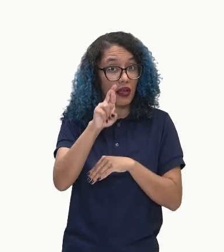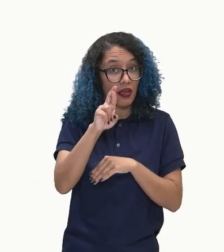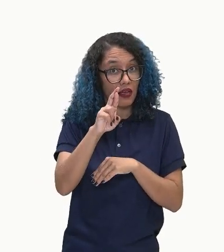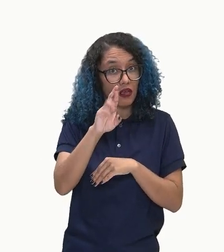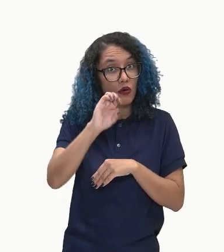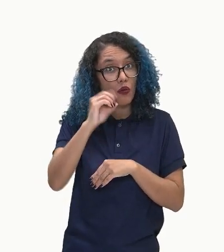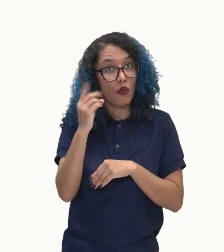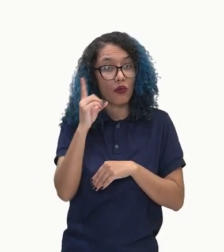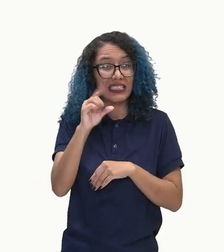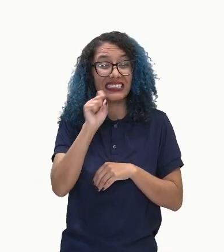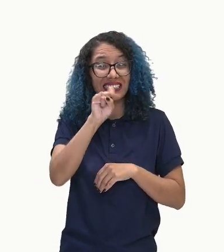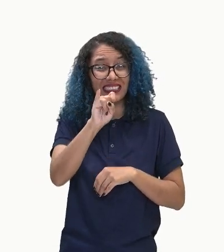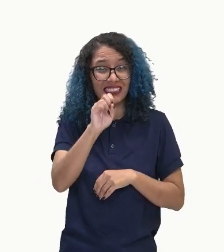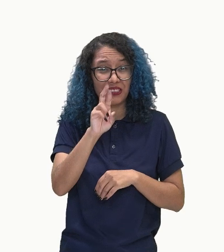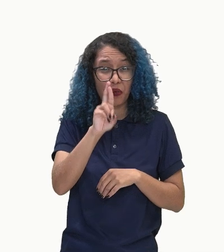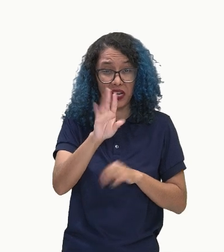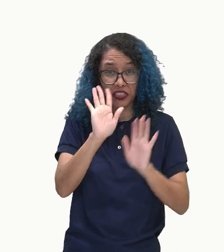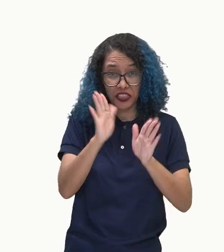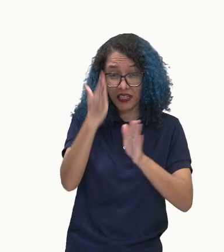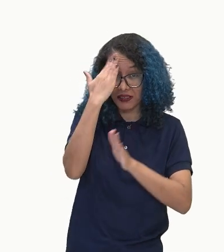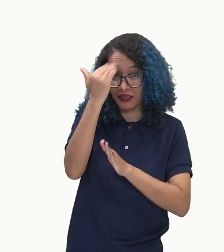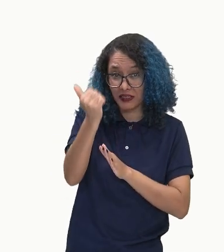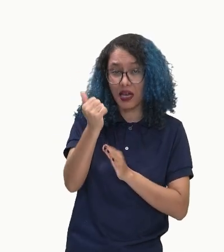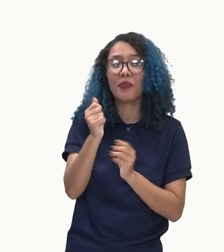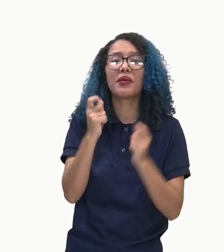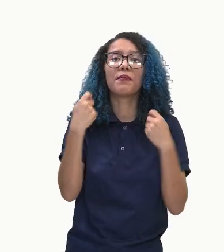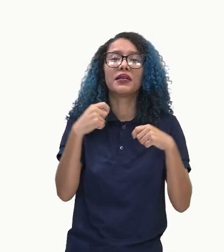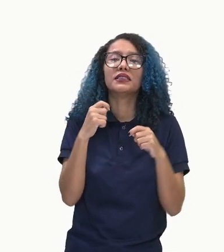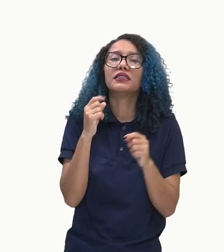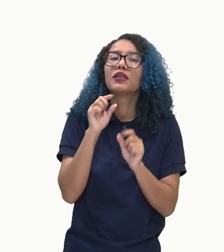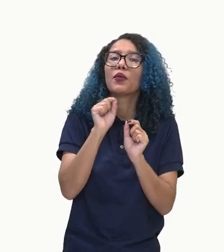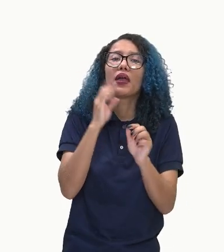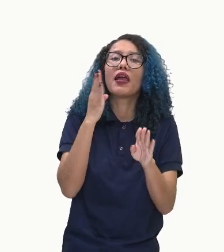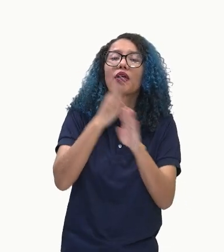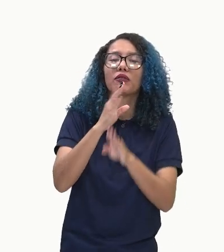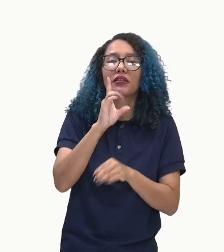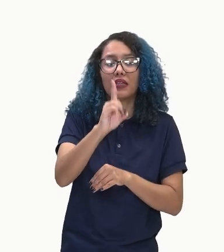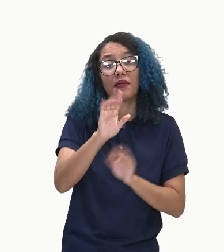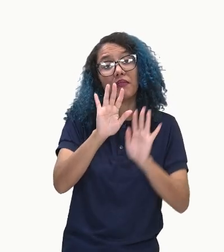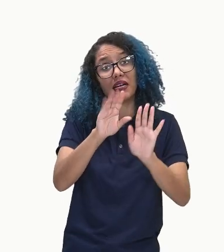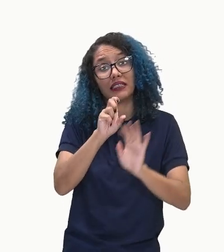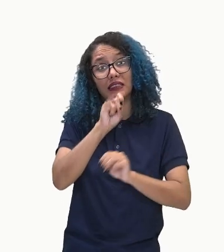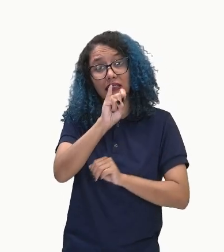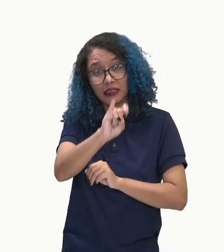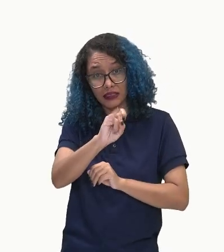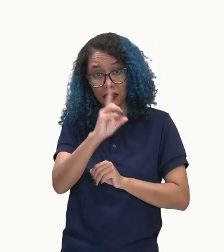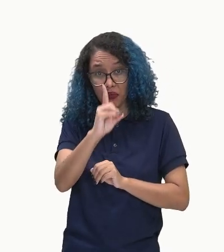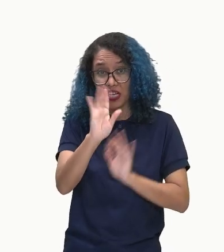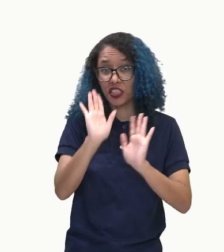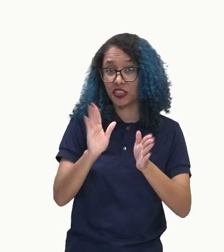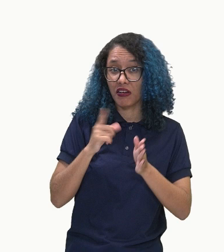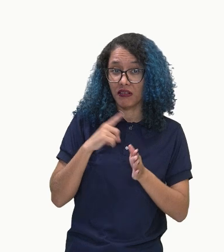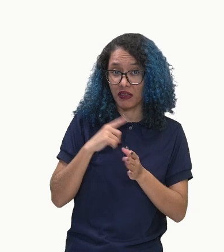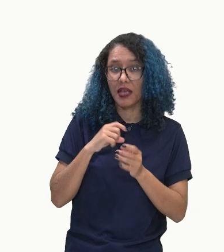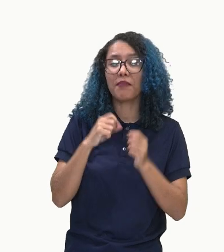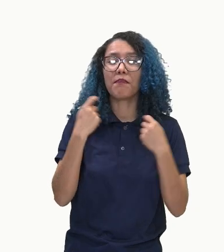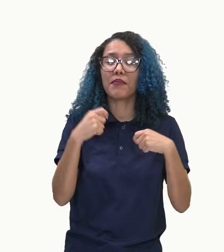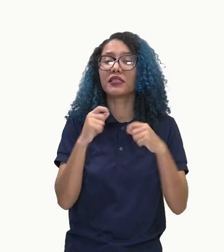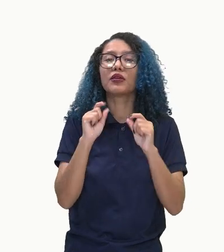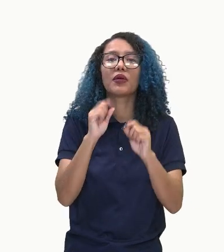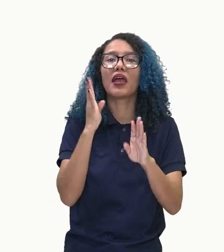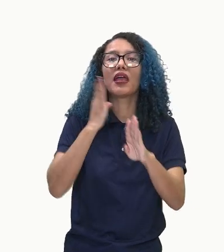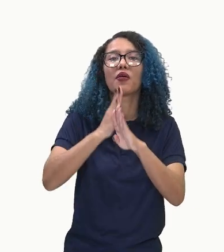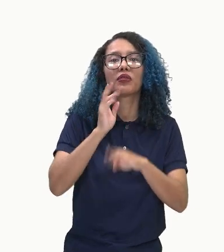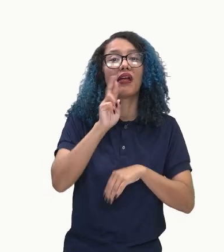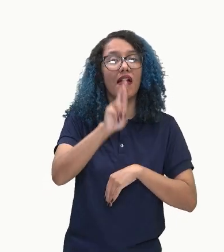o raio, nós vamos determinar o diâmetro, tá bom? Mas se tivermos o diâmetro, nós vamos dar a informação do raio. Lembrando